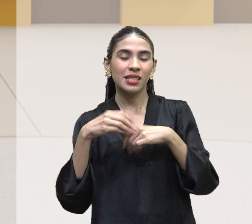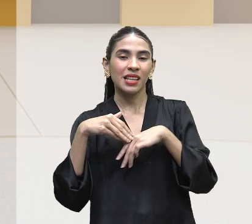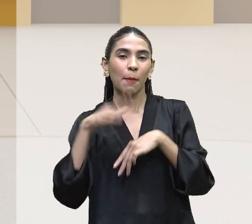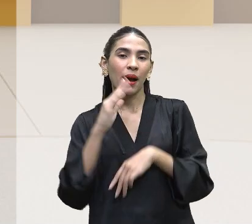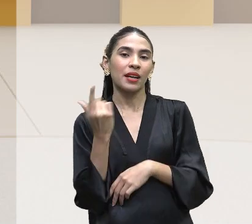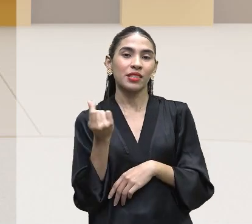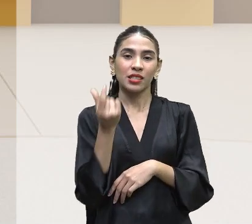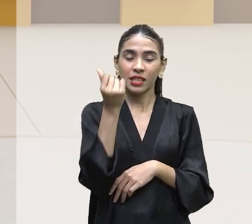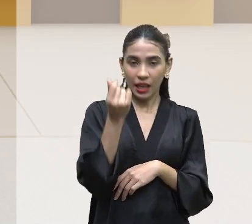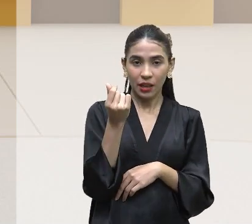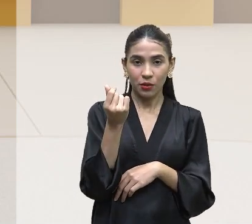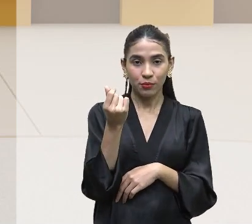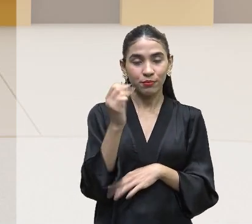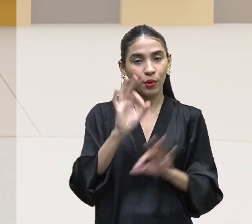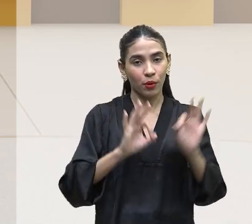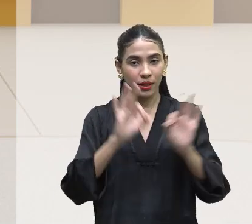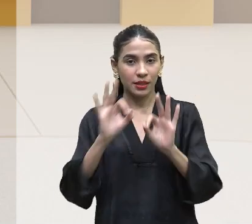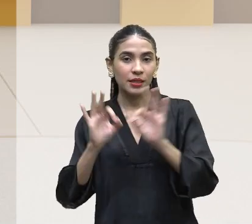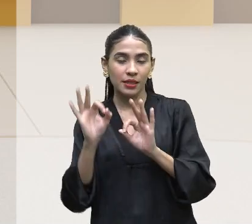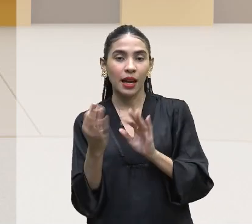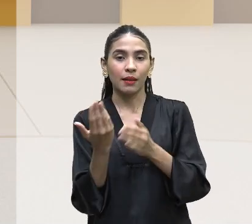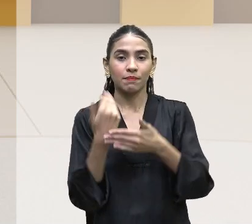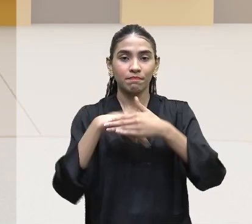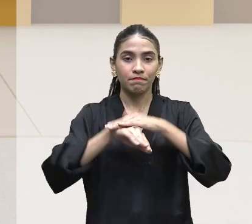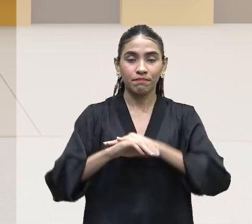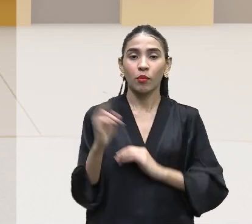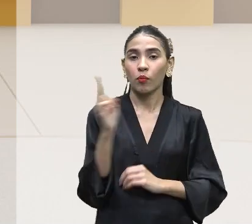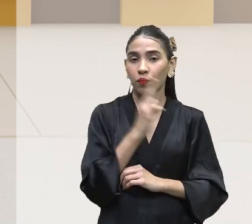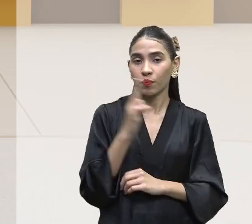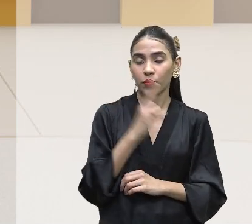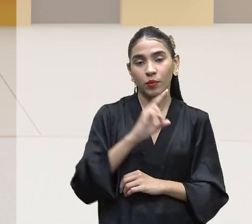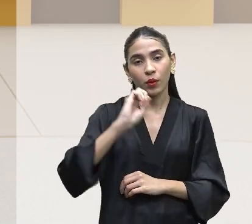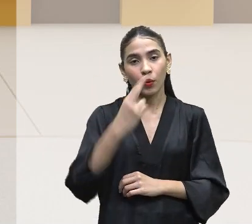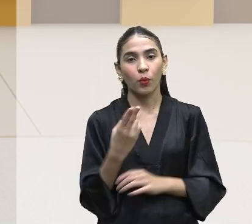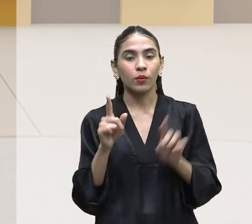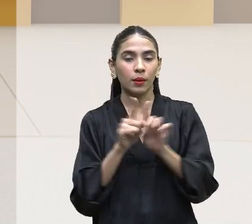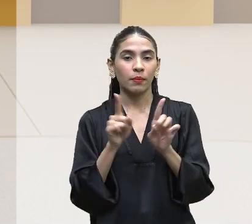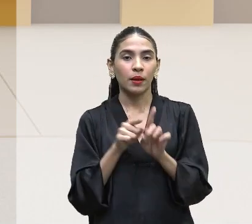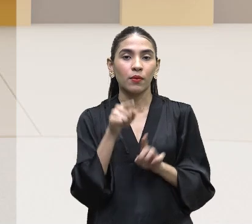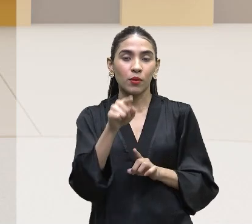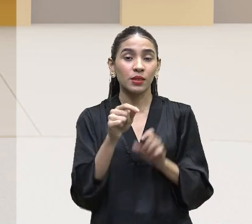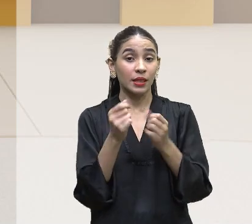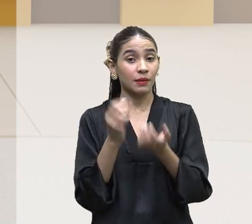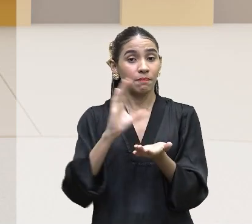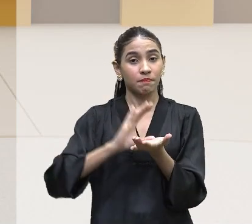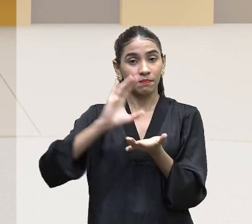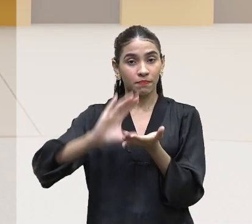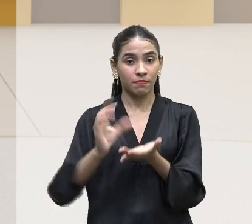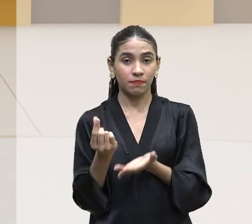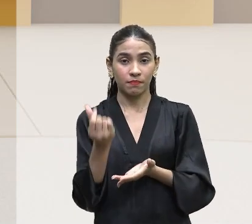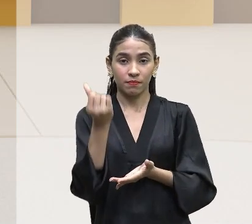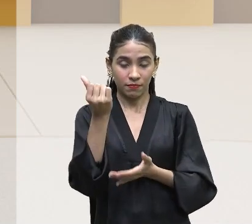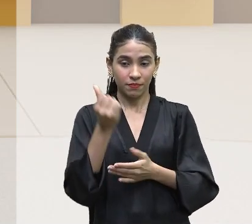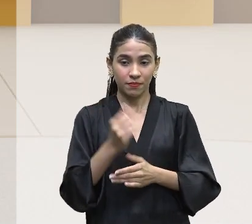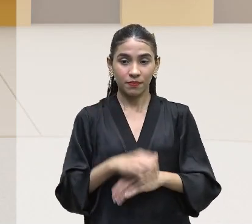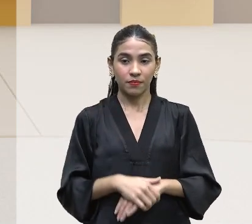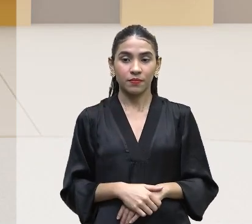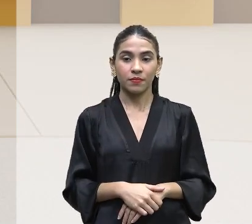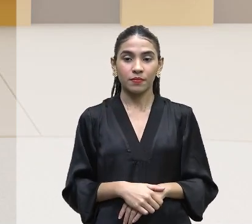dinheiro para poder se planejar, para ter a sua reserva de emergência, ou mesmo para você também investir.